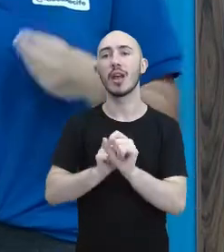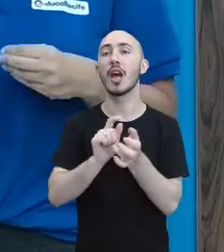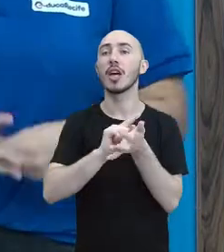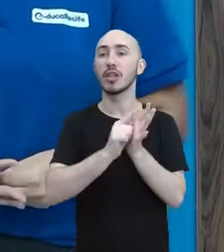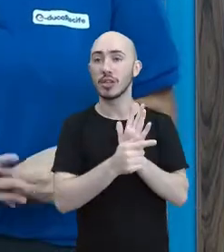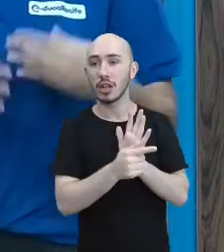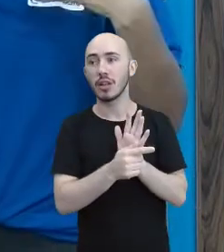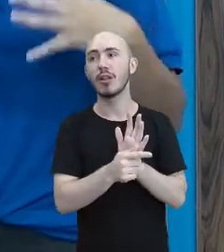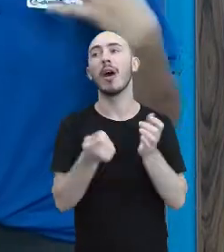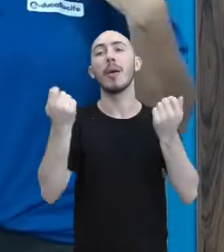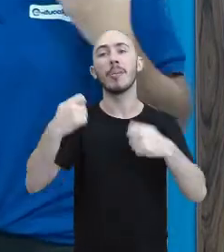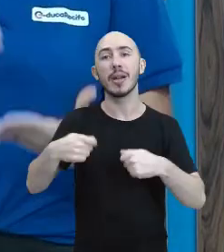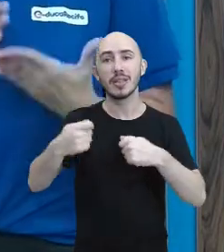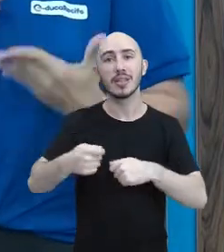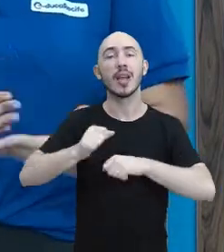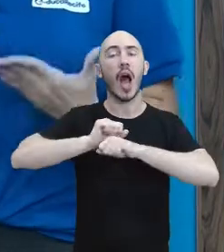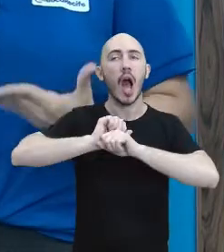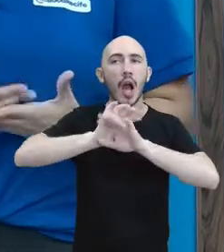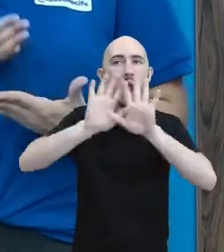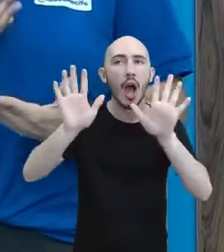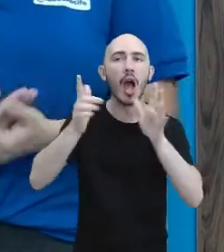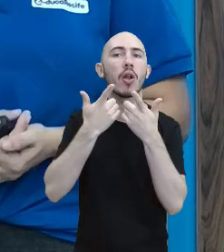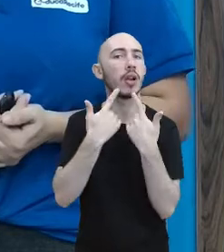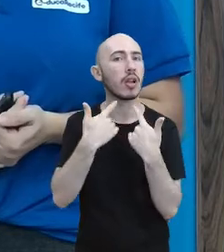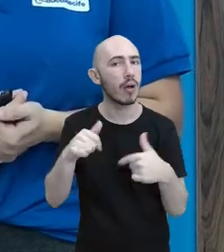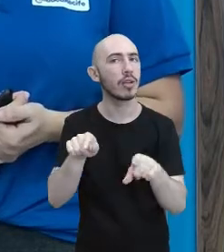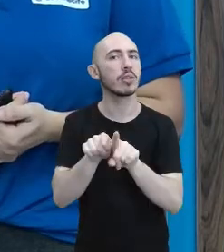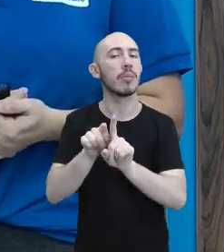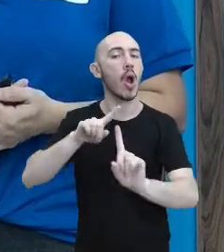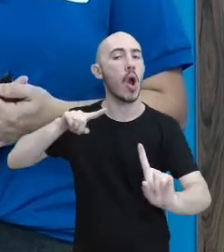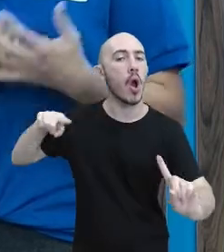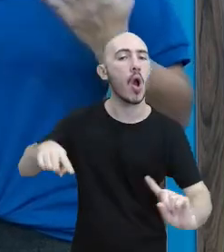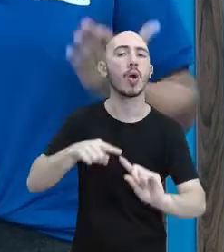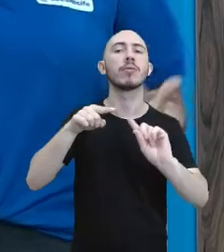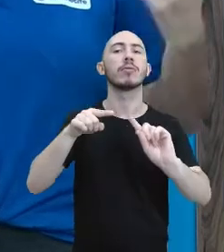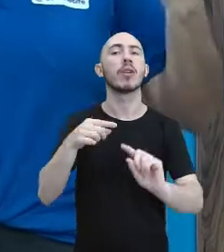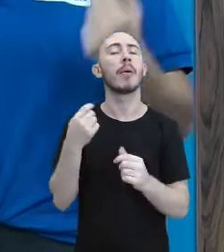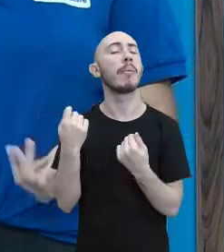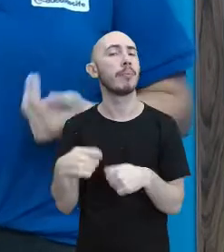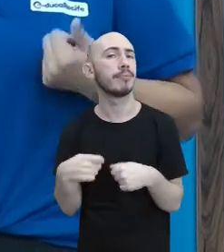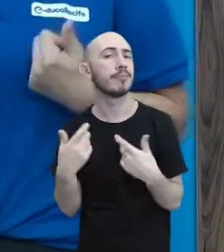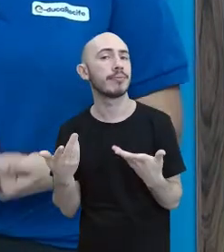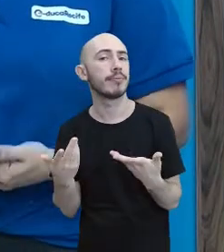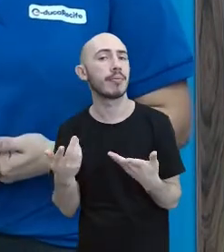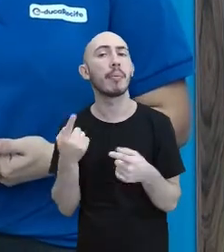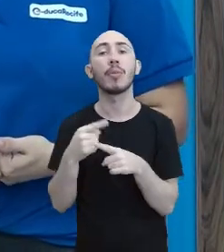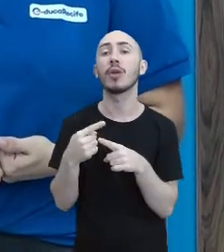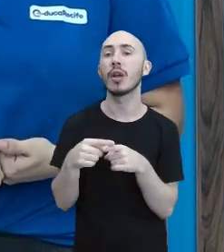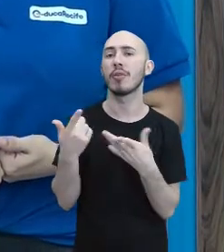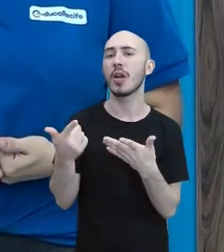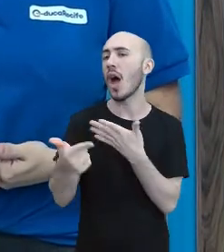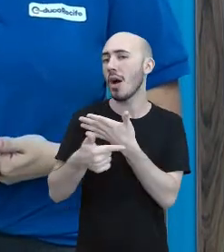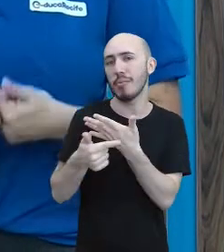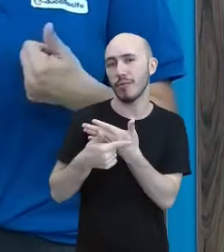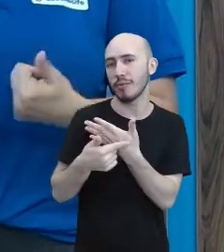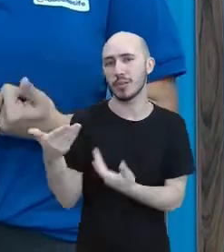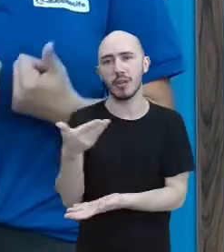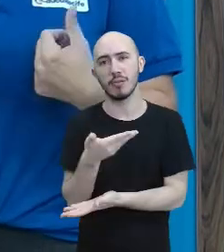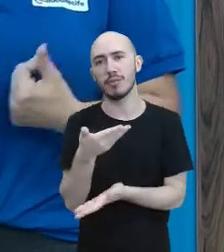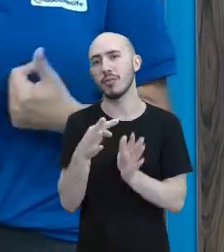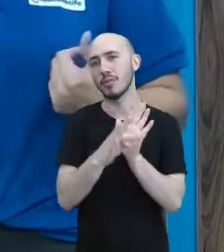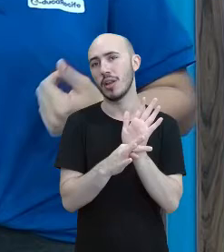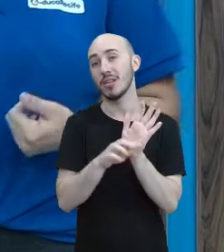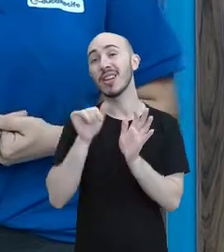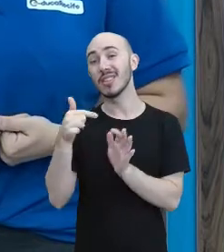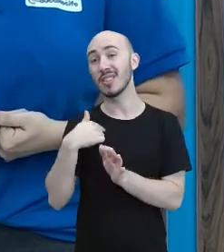que exige uma linguagem clara, direta e objetiva? Porque, gente, pela própria função. Se eu